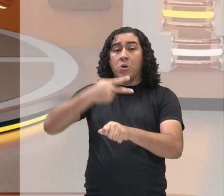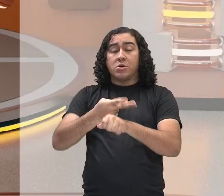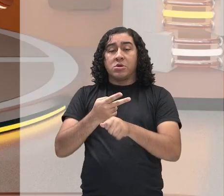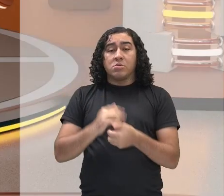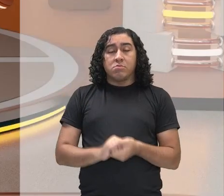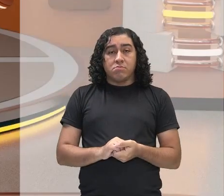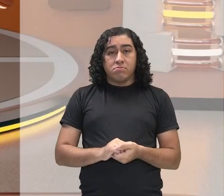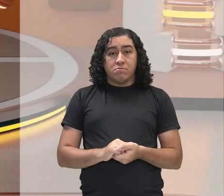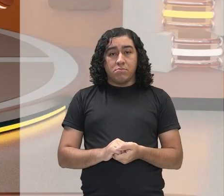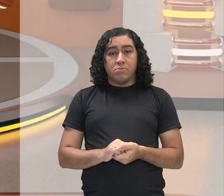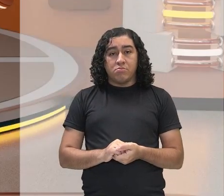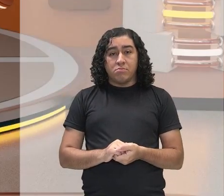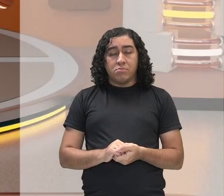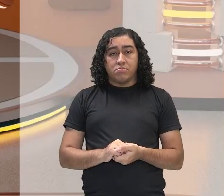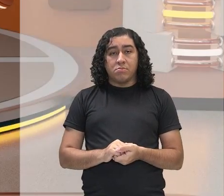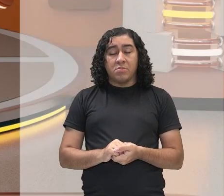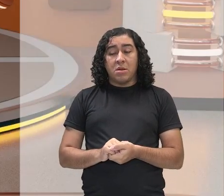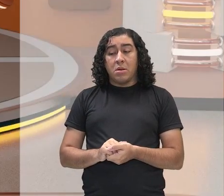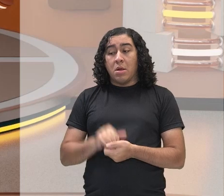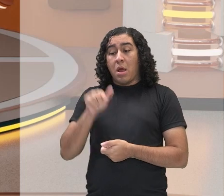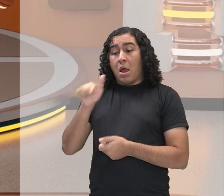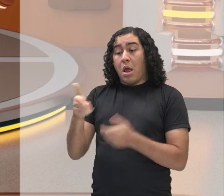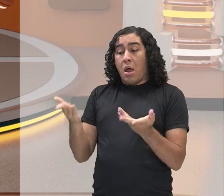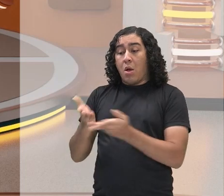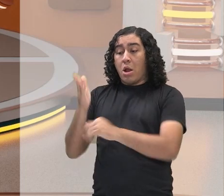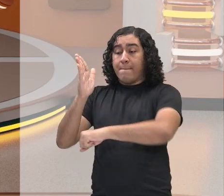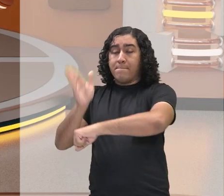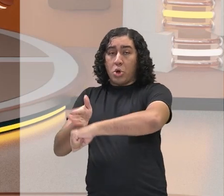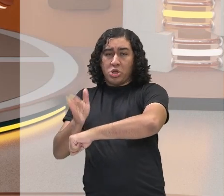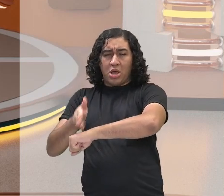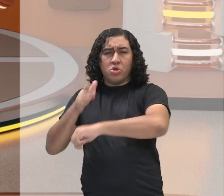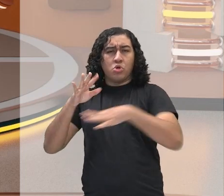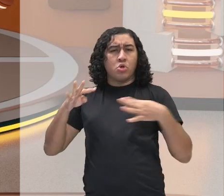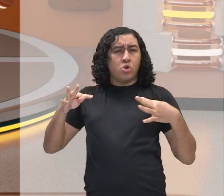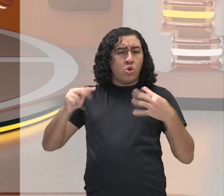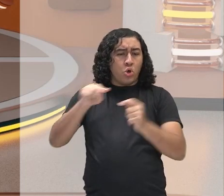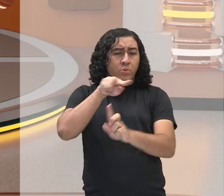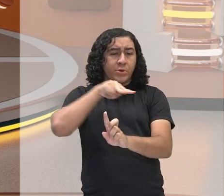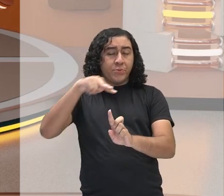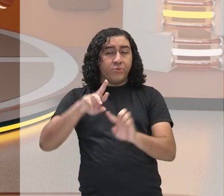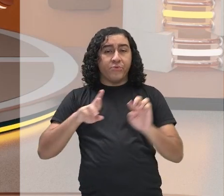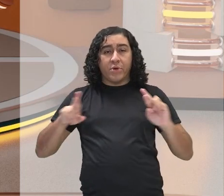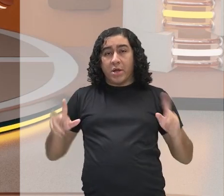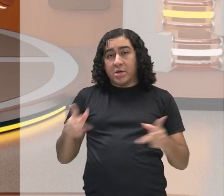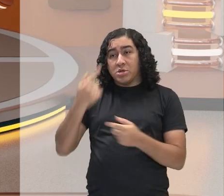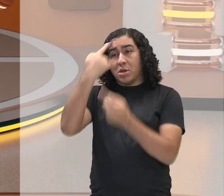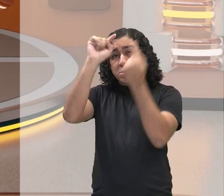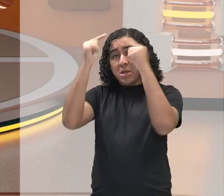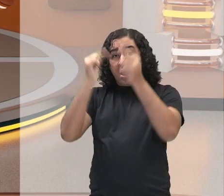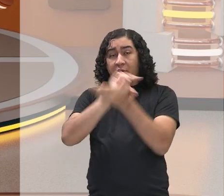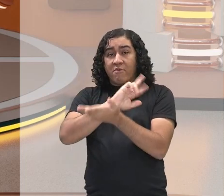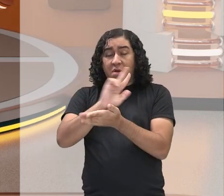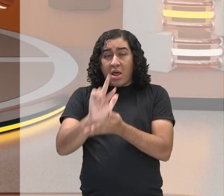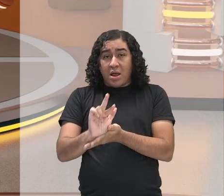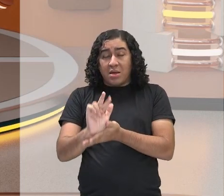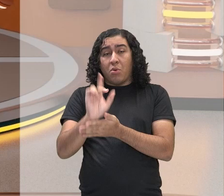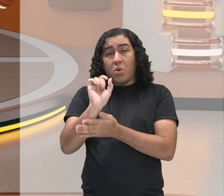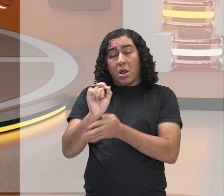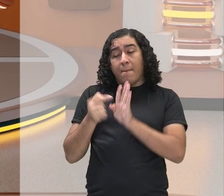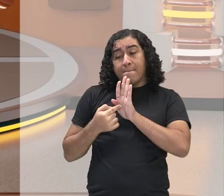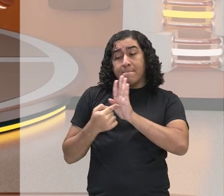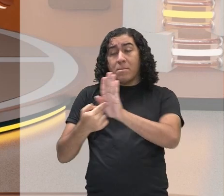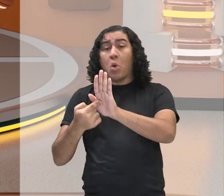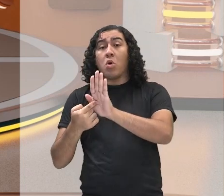num mundo, né, moderno, com todas essas visões, com todas essas ideias, prometendo trazer